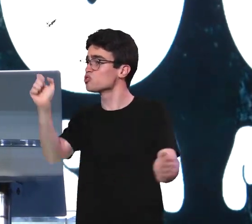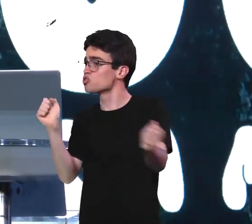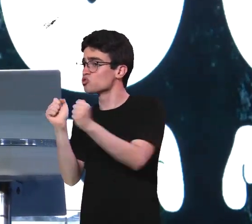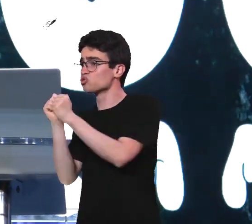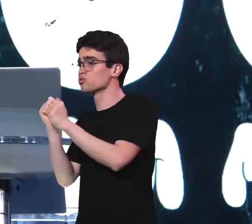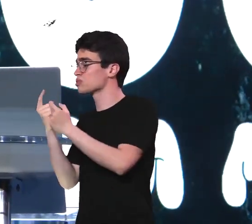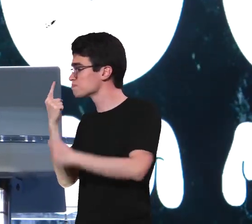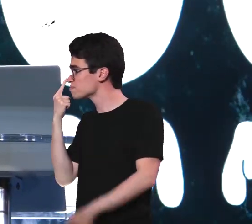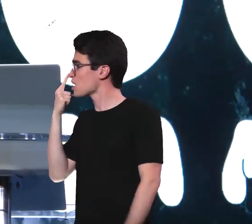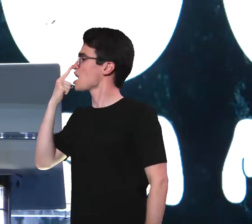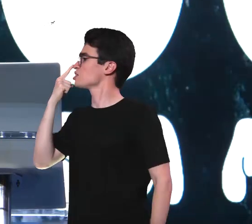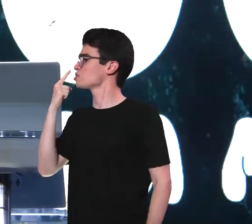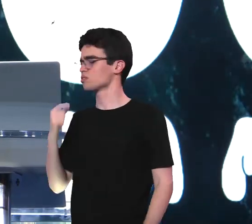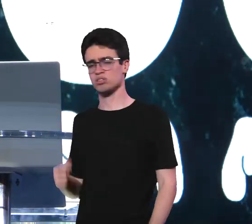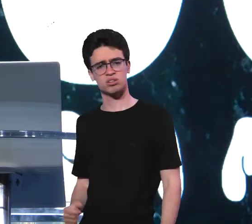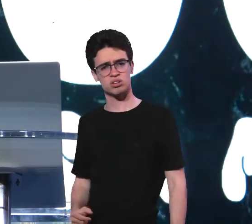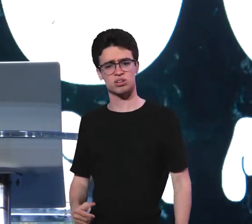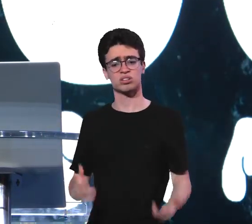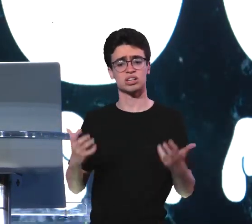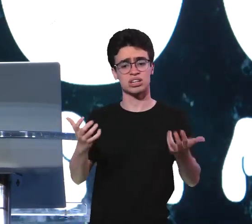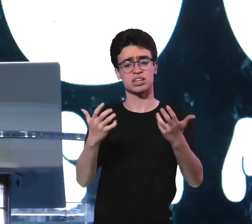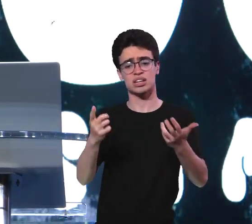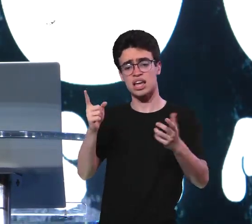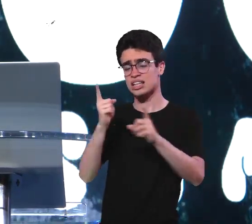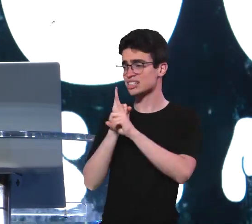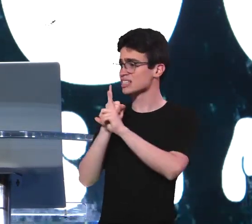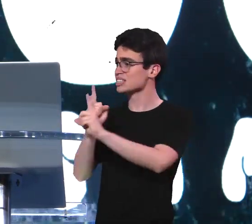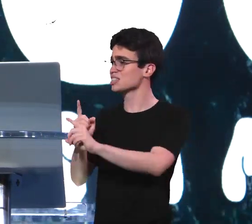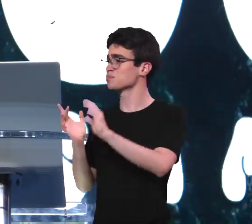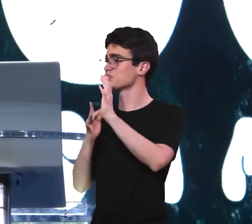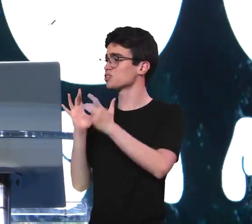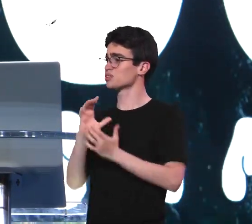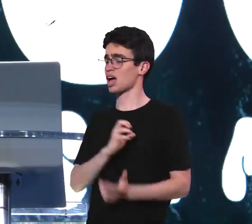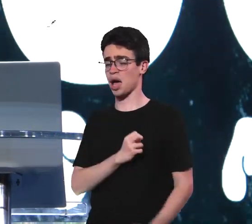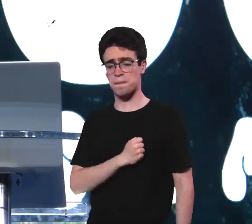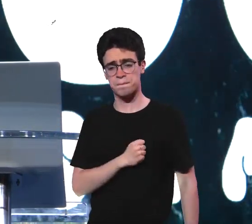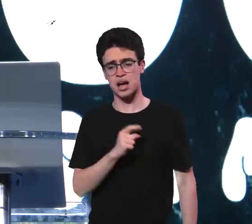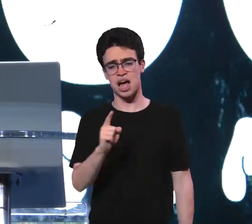perto. Eu quero que você seja o meu discípulo amado.